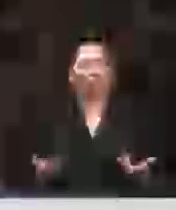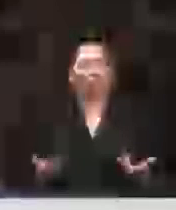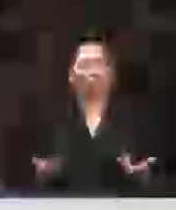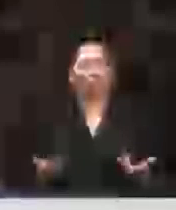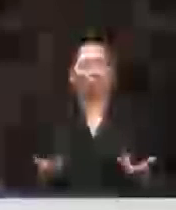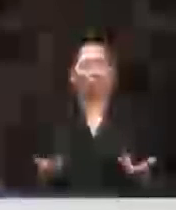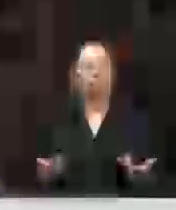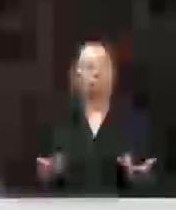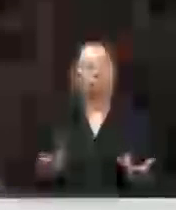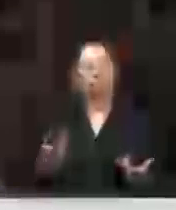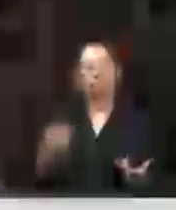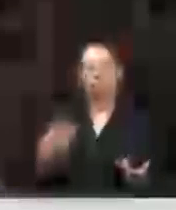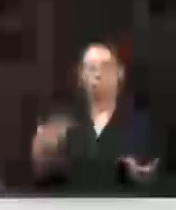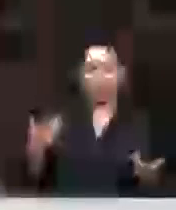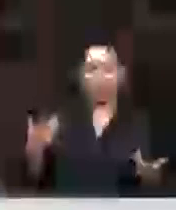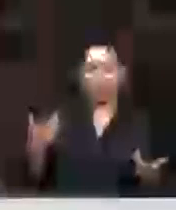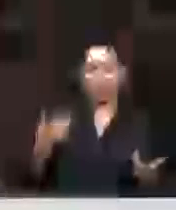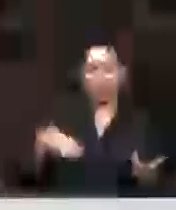é muito difícil